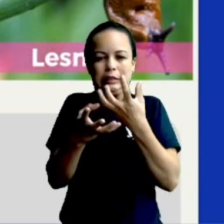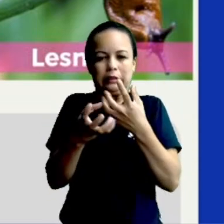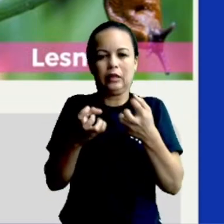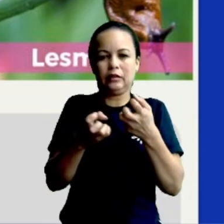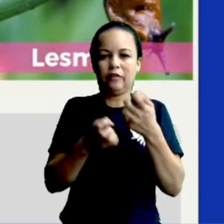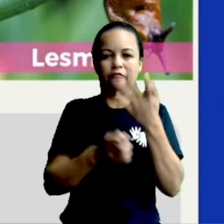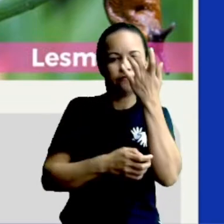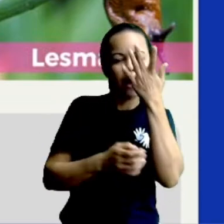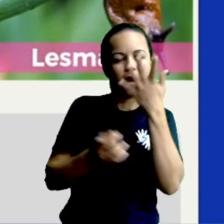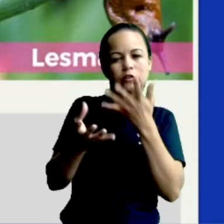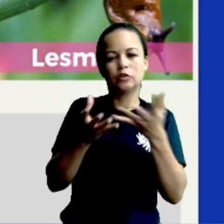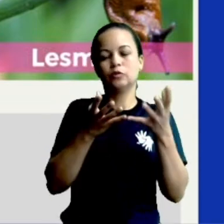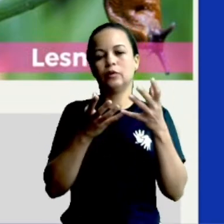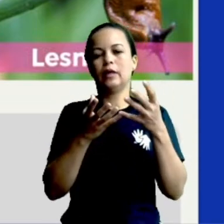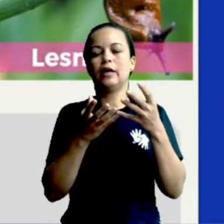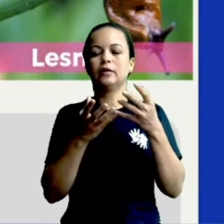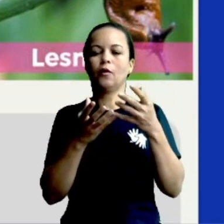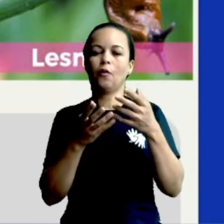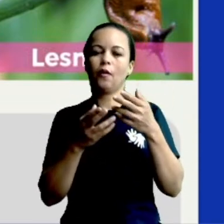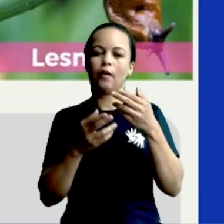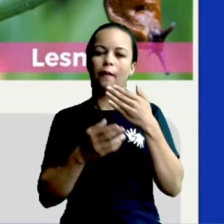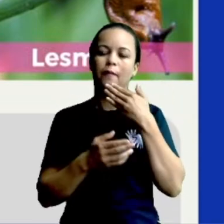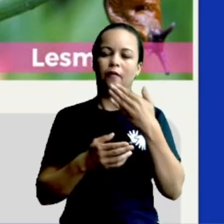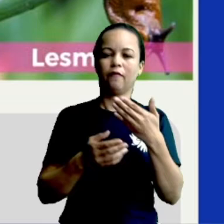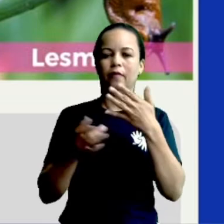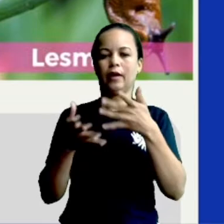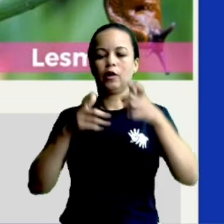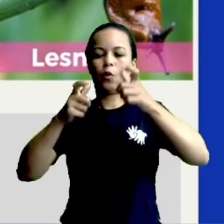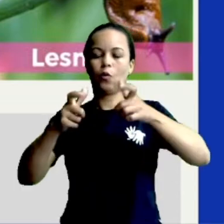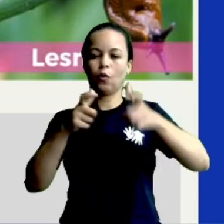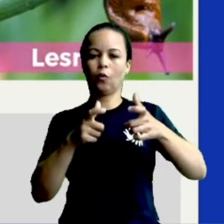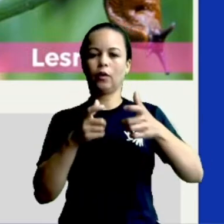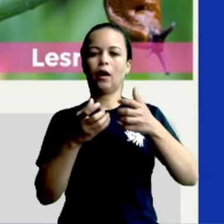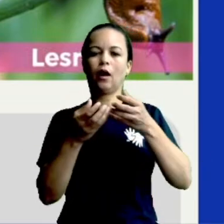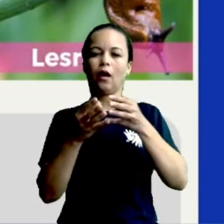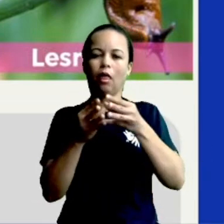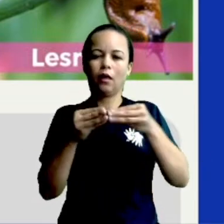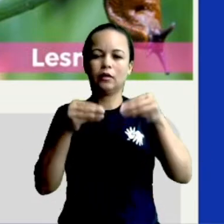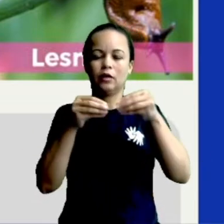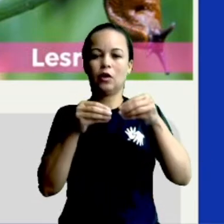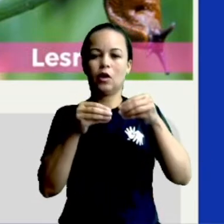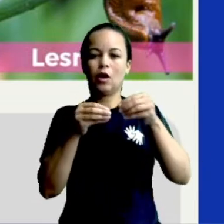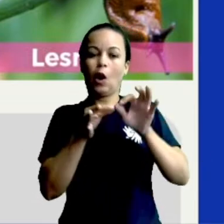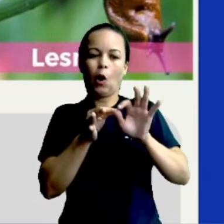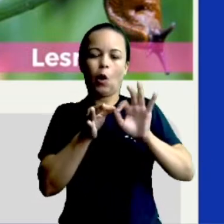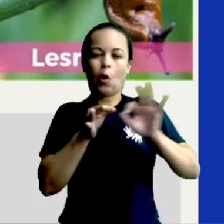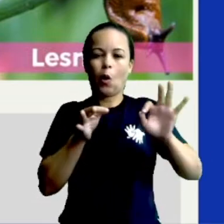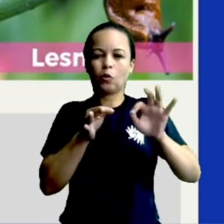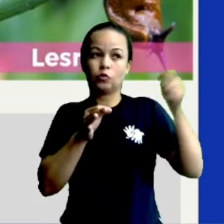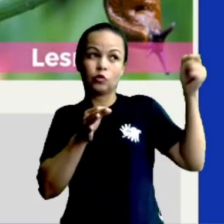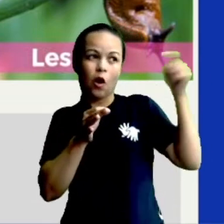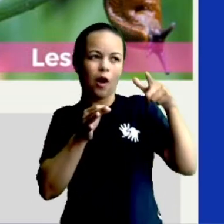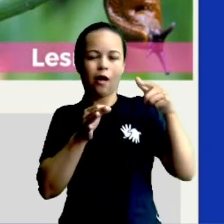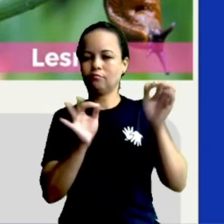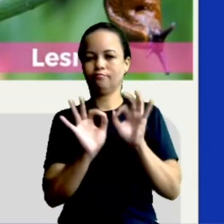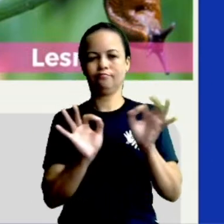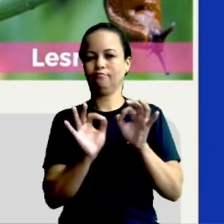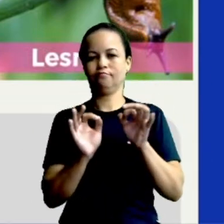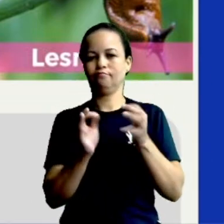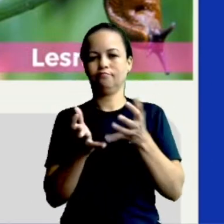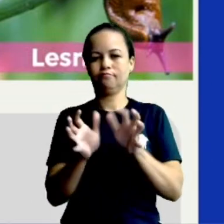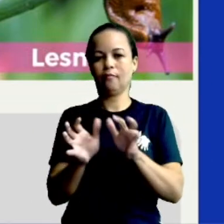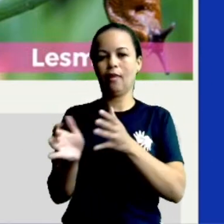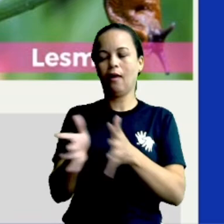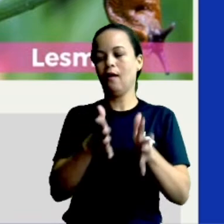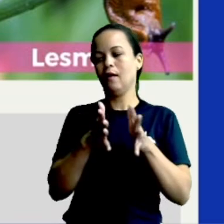muito fácil, então ele prefere ambientes úmidos, longe da luz solar. E existem mais de 100 mil espécies